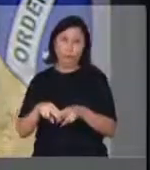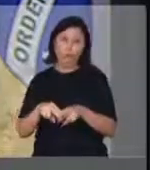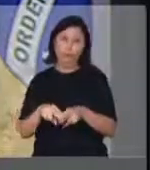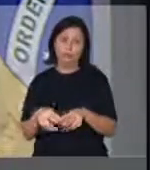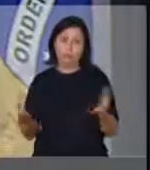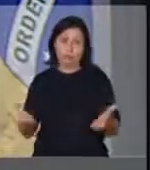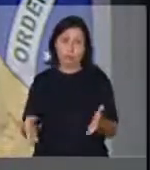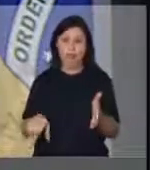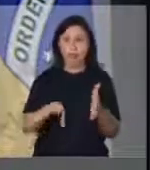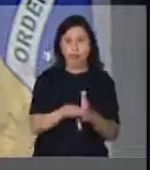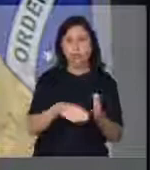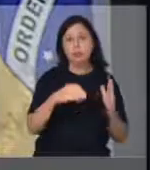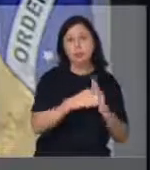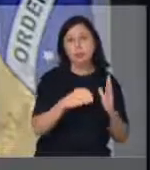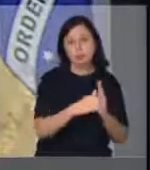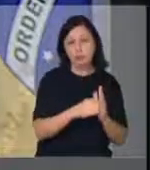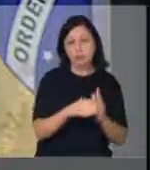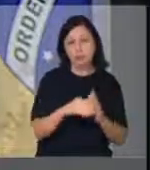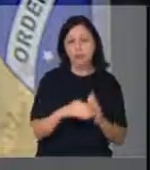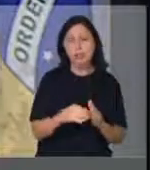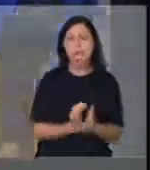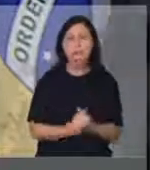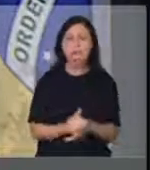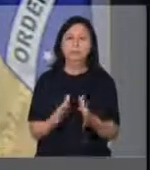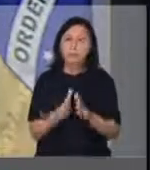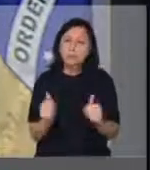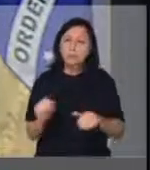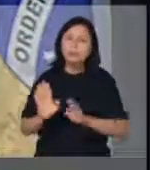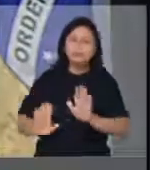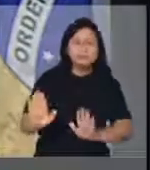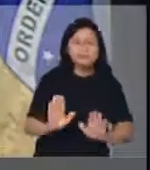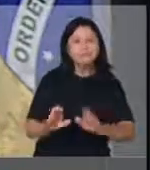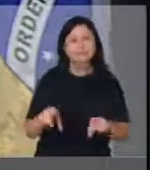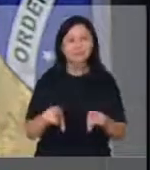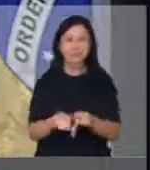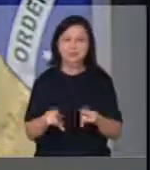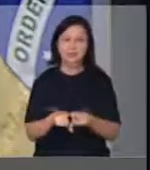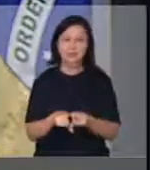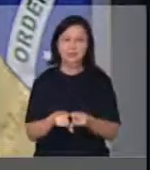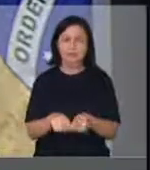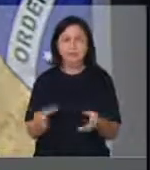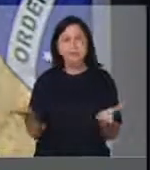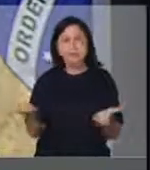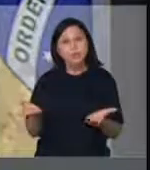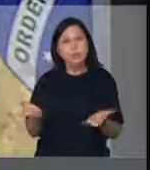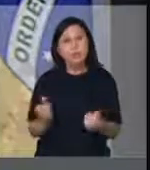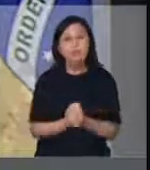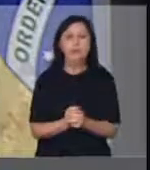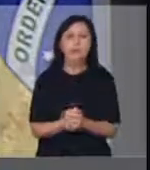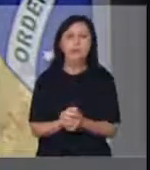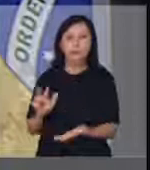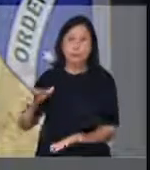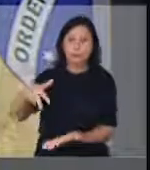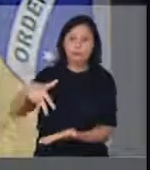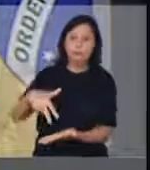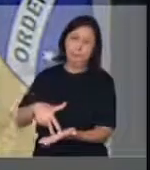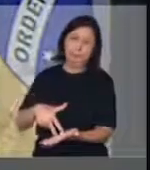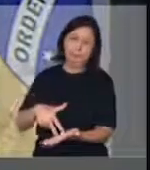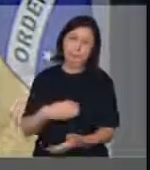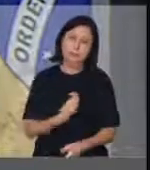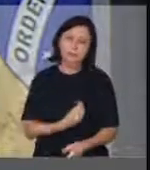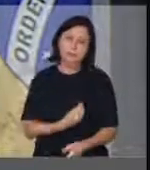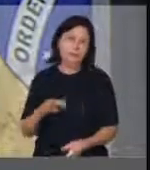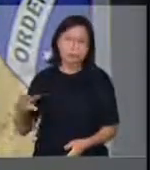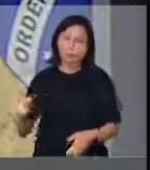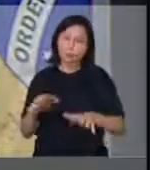queria inicialmente que saudar todos os amigos aqui do dado o estágio visita que se faz presente nesse plenário a